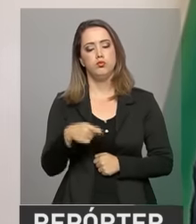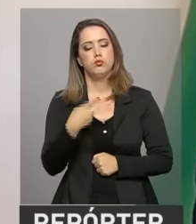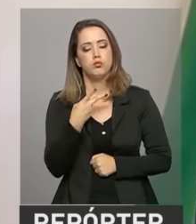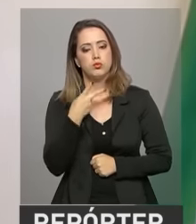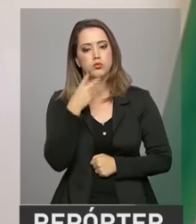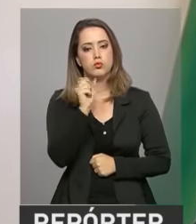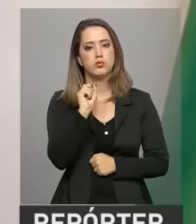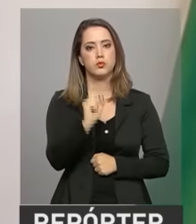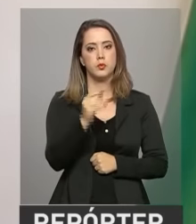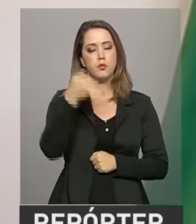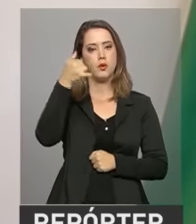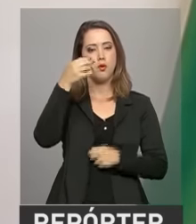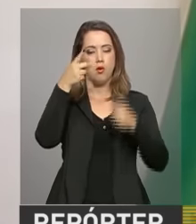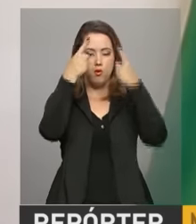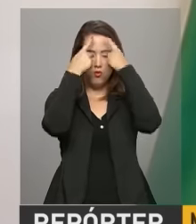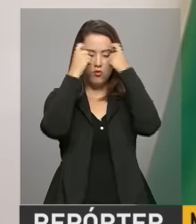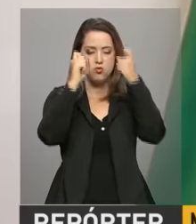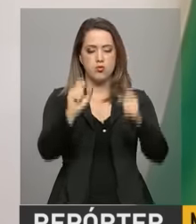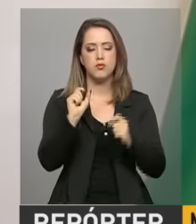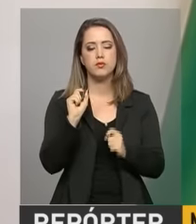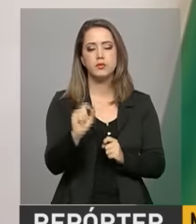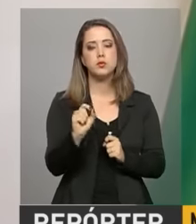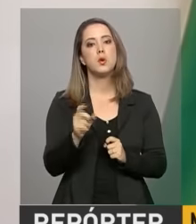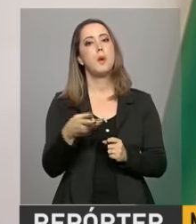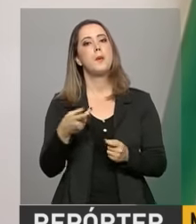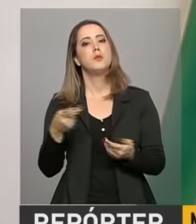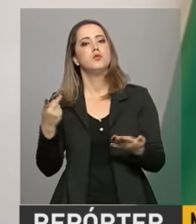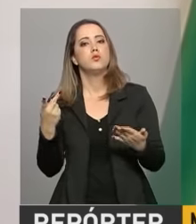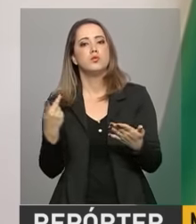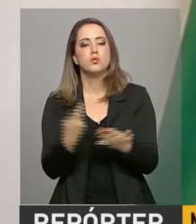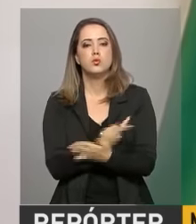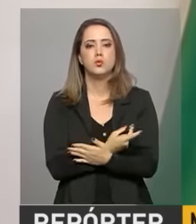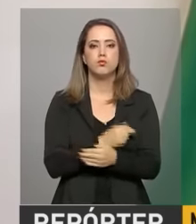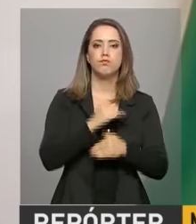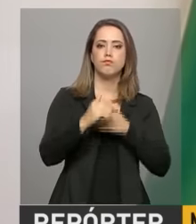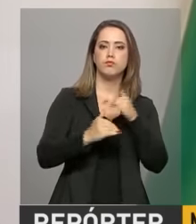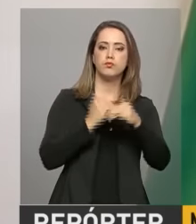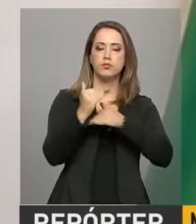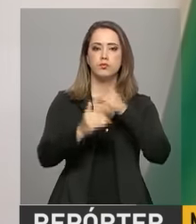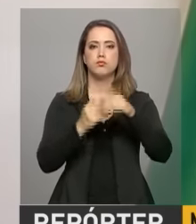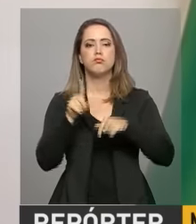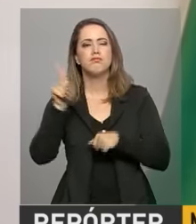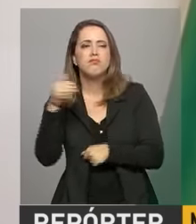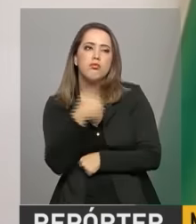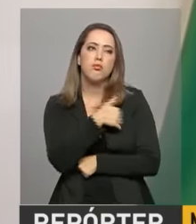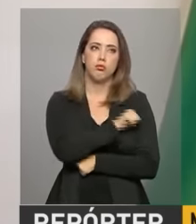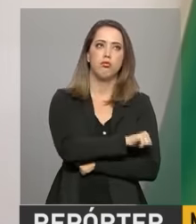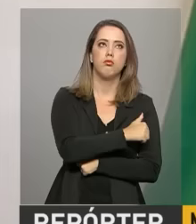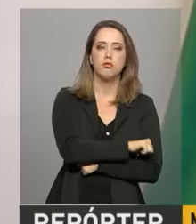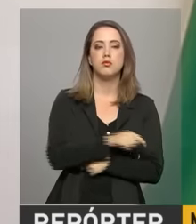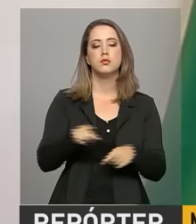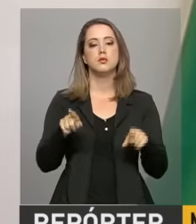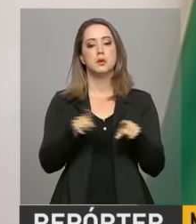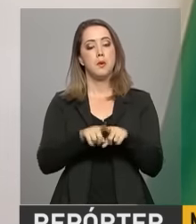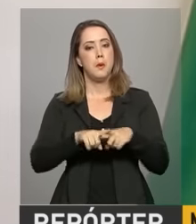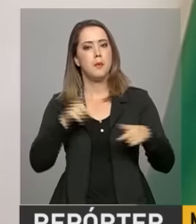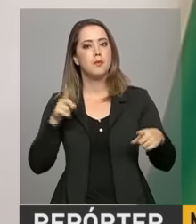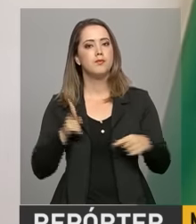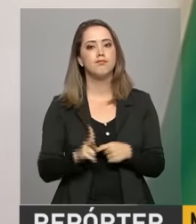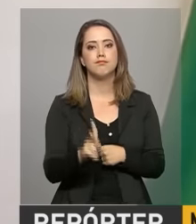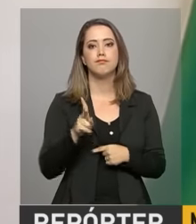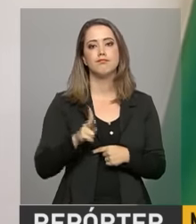a violência especialmente aquela que tem se dado ao longo do tempo porque deu-se uma no Rio de Janeiro mas o fato é que é uma violência